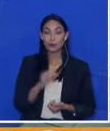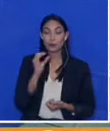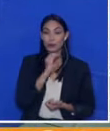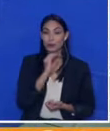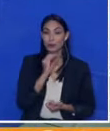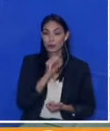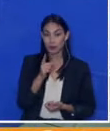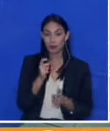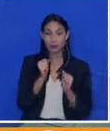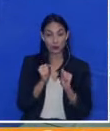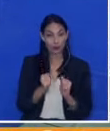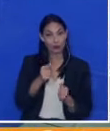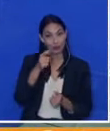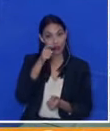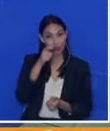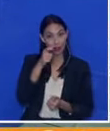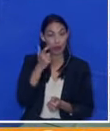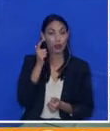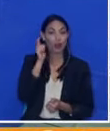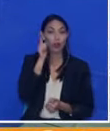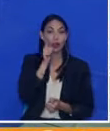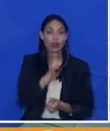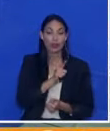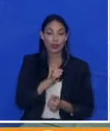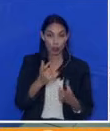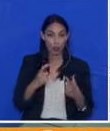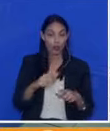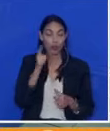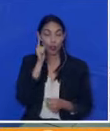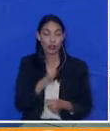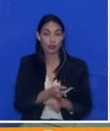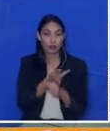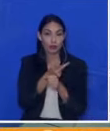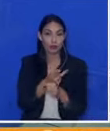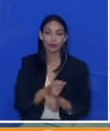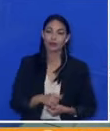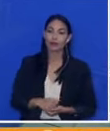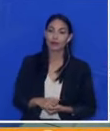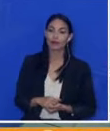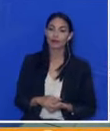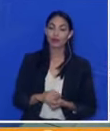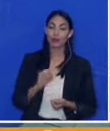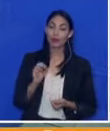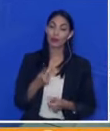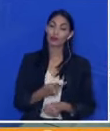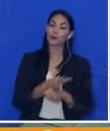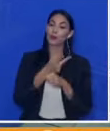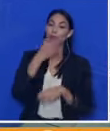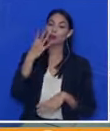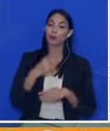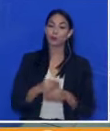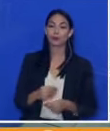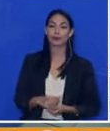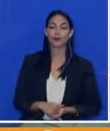dentro de instantes você já poderá saber de onde são as apostas vencedoras e se o prêmio está acumulado.